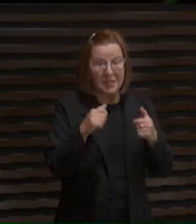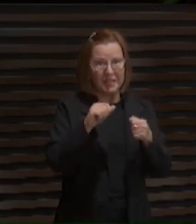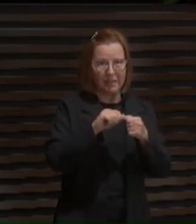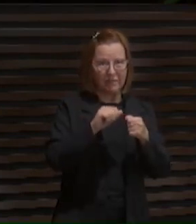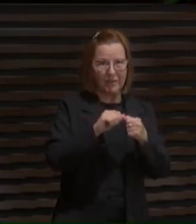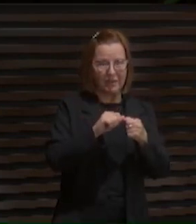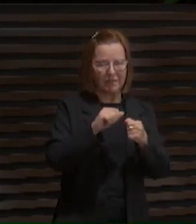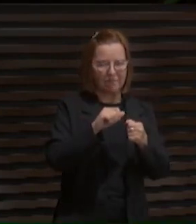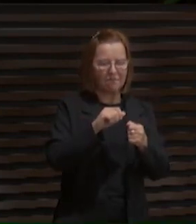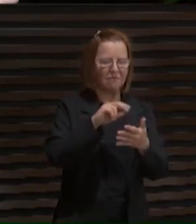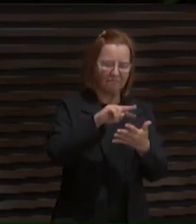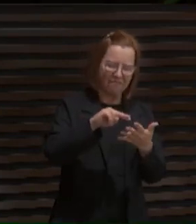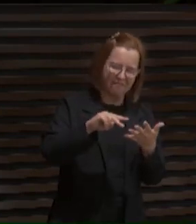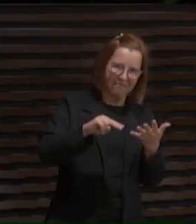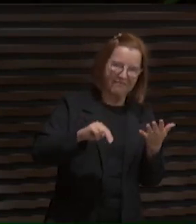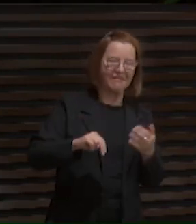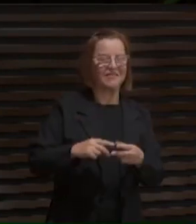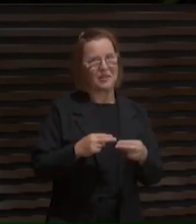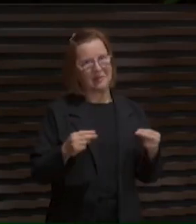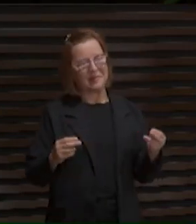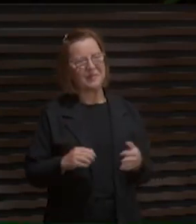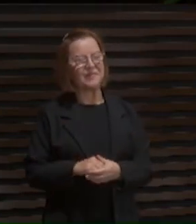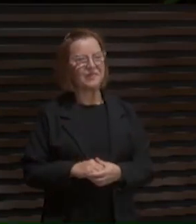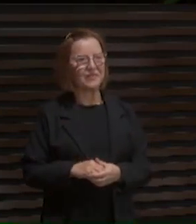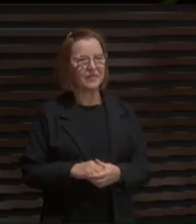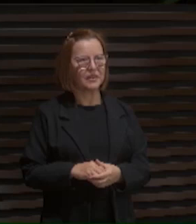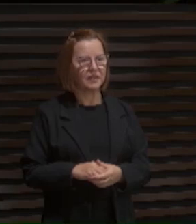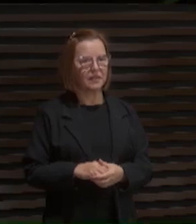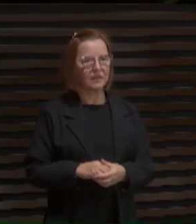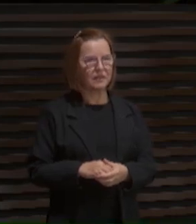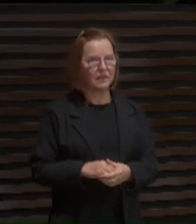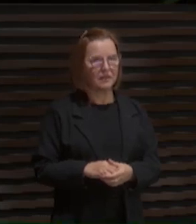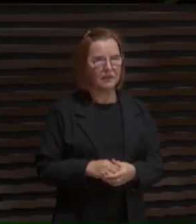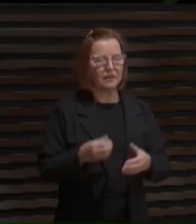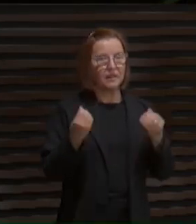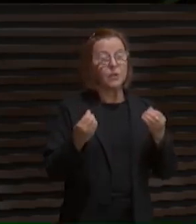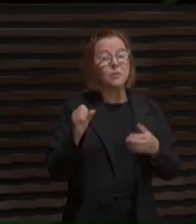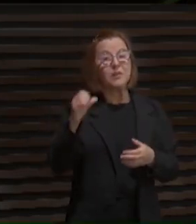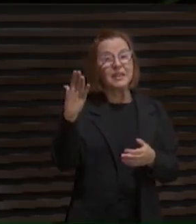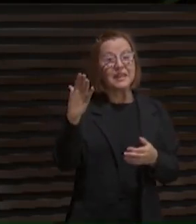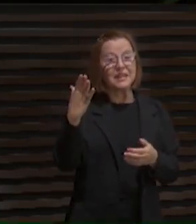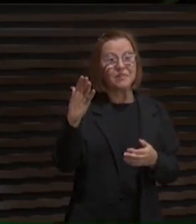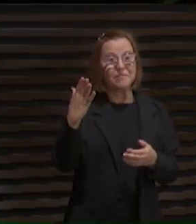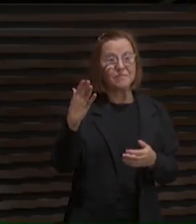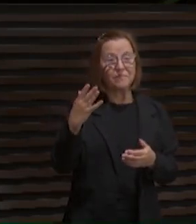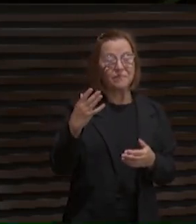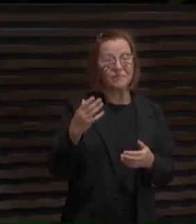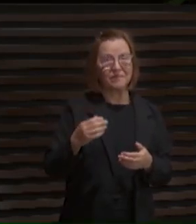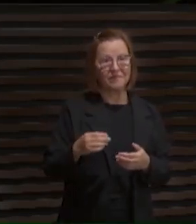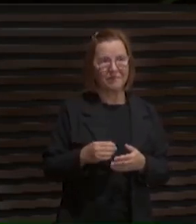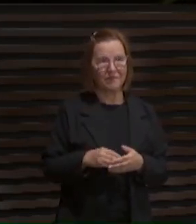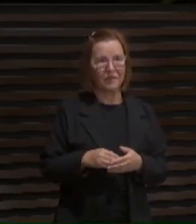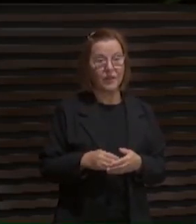na graça. Como que o cristão deve? Como que funciona isso? O dever do cristão. Como que o cristão